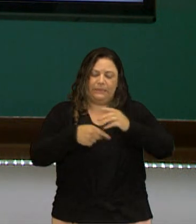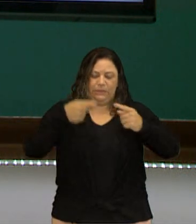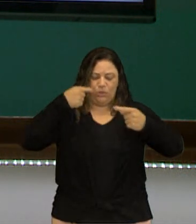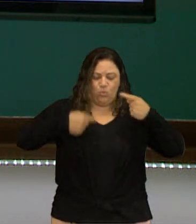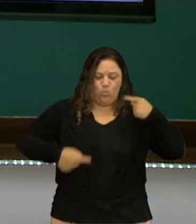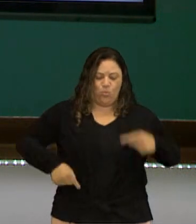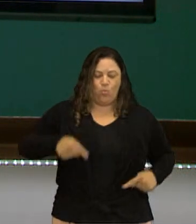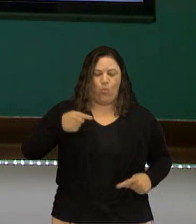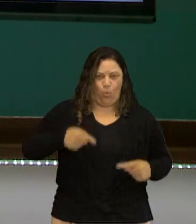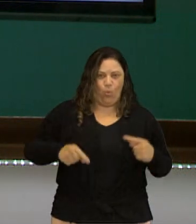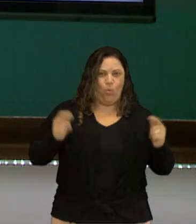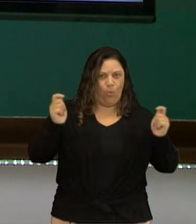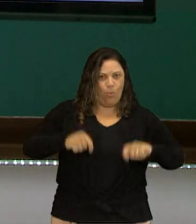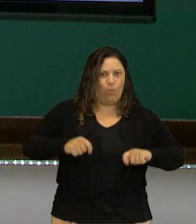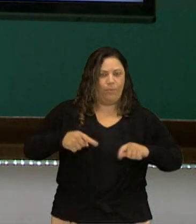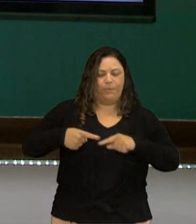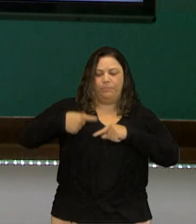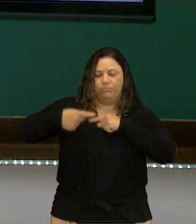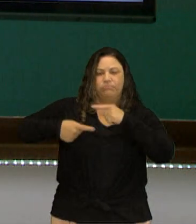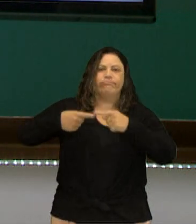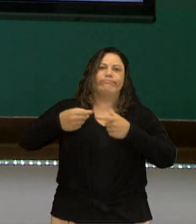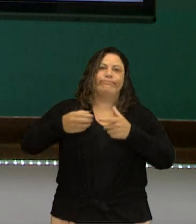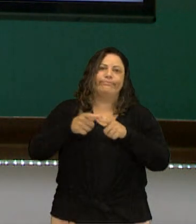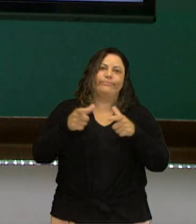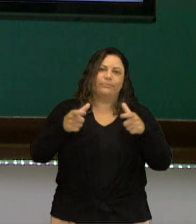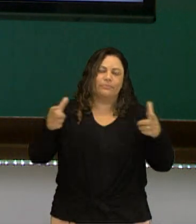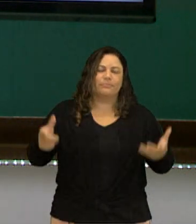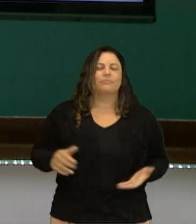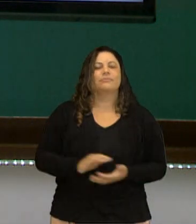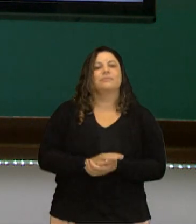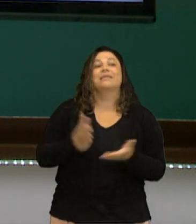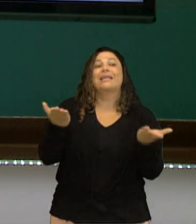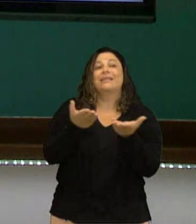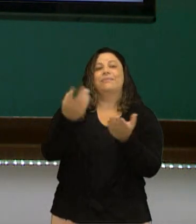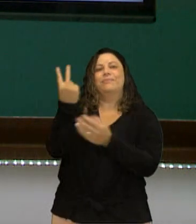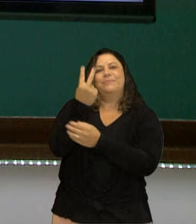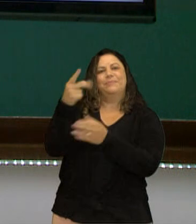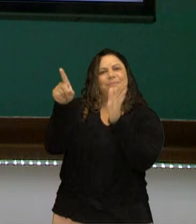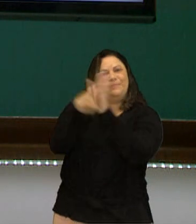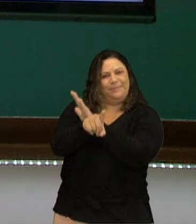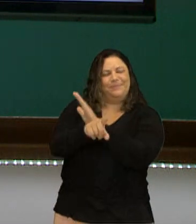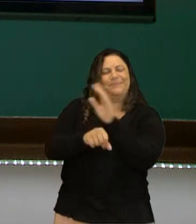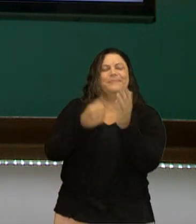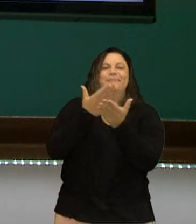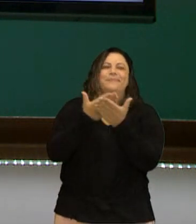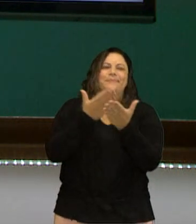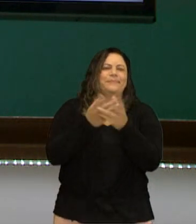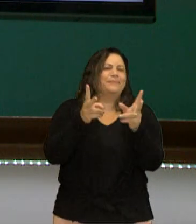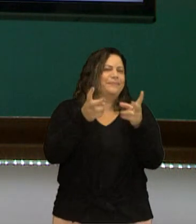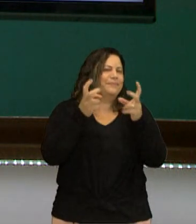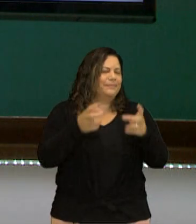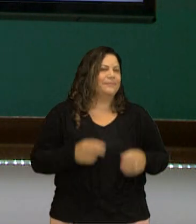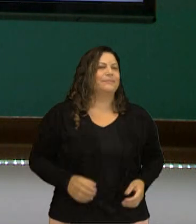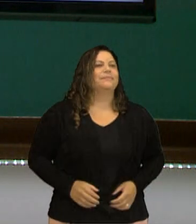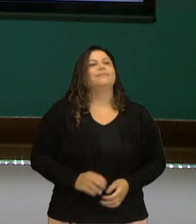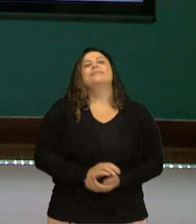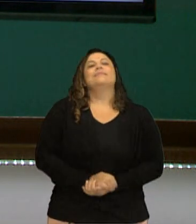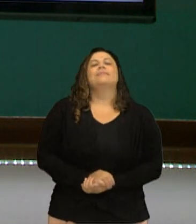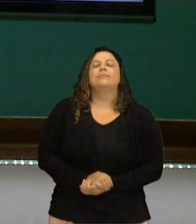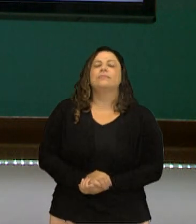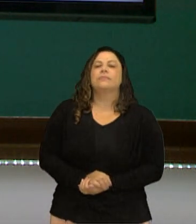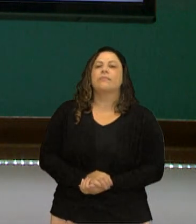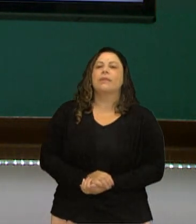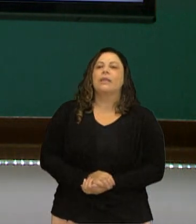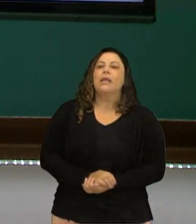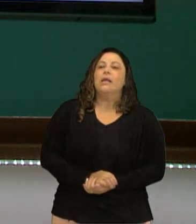se aloja e se multiplica. Vamos para o nosso quiz? O número 2 da nossa aula. Vamos ver se você prestou atenção? Quando nos ferimos